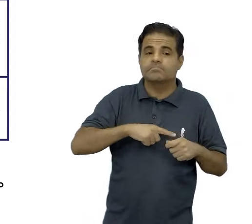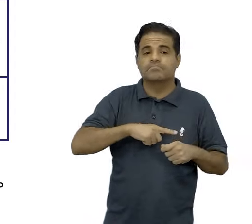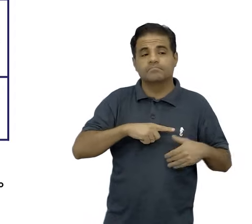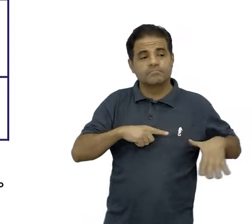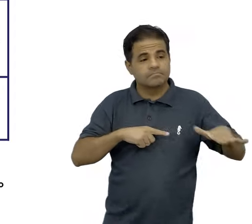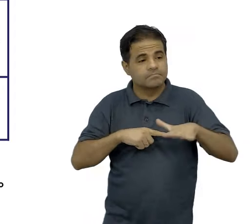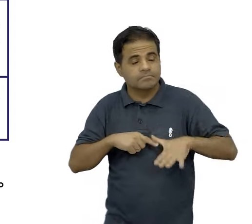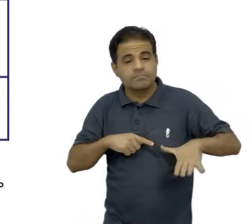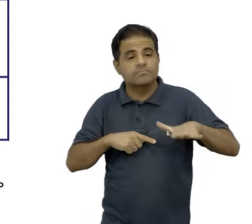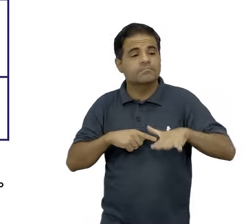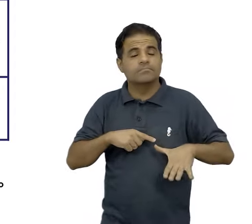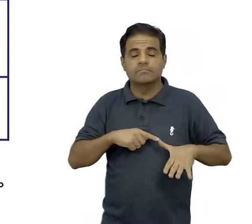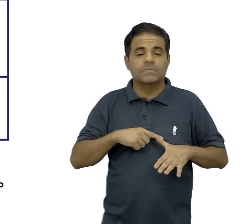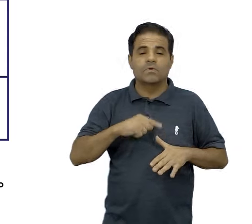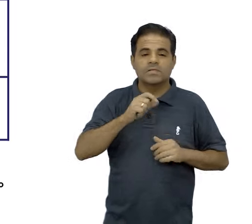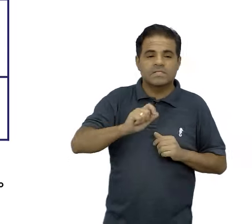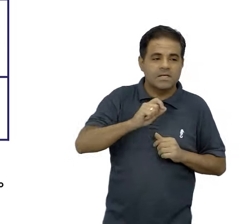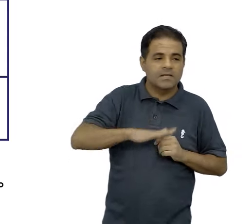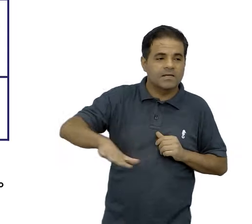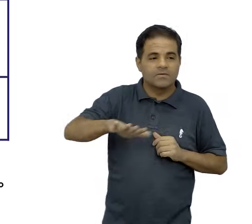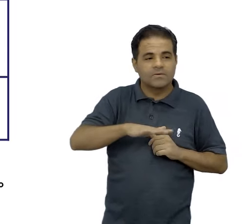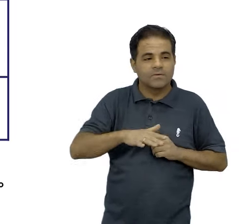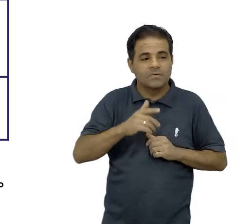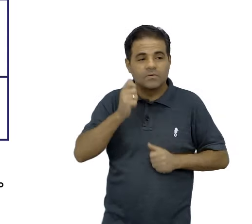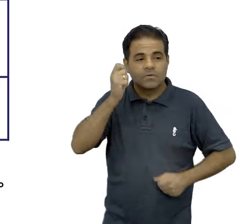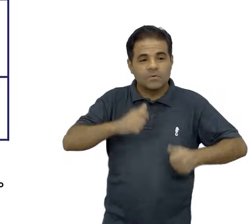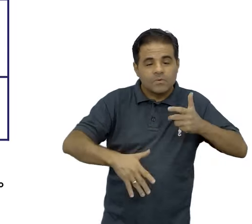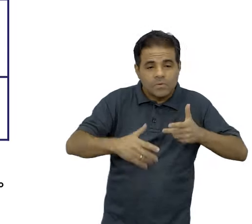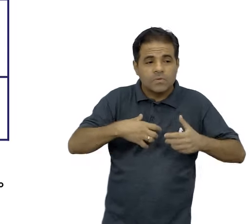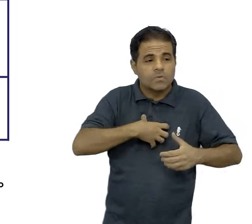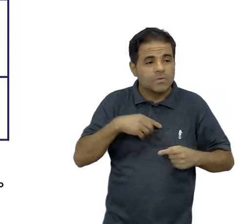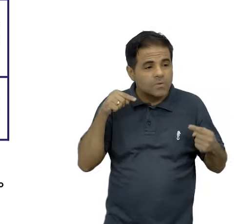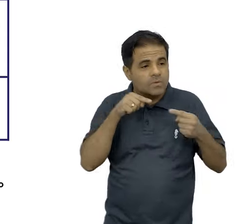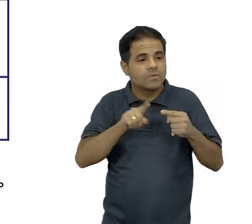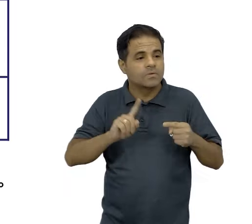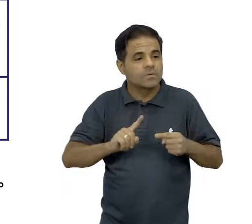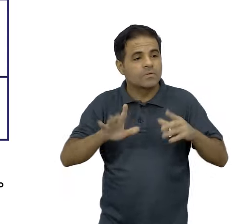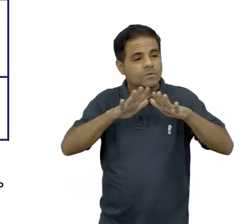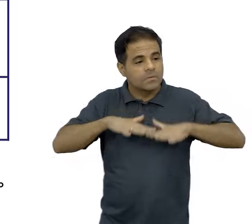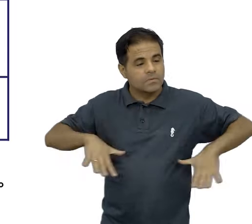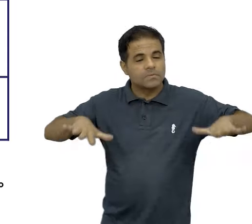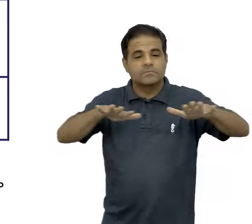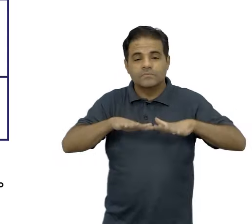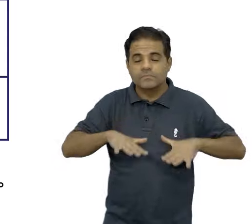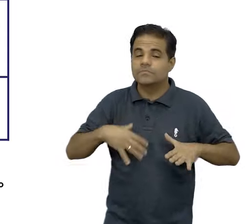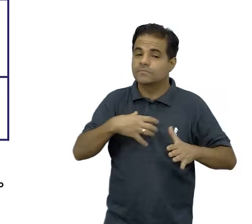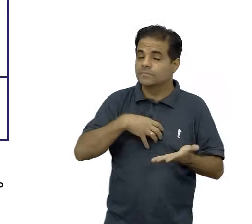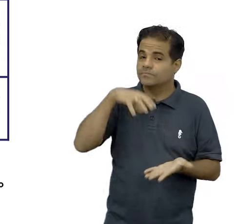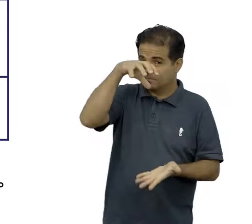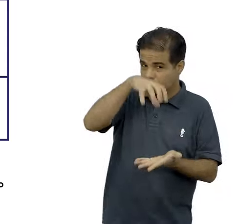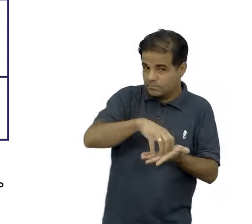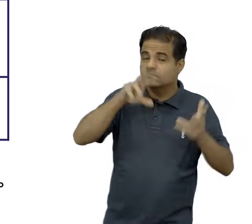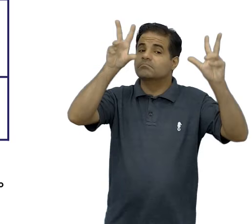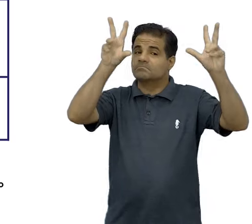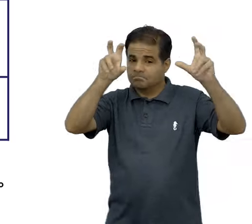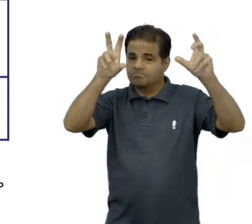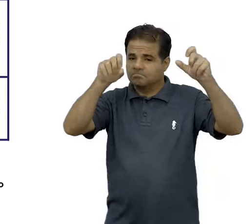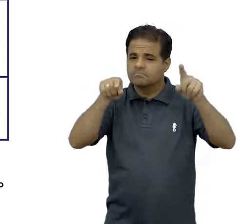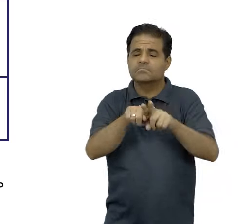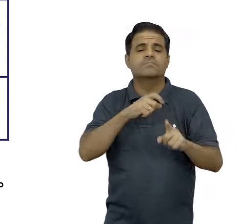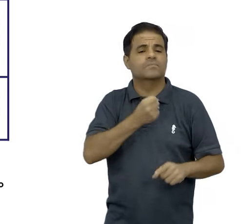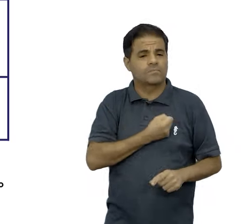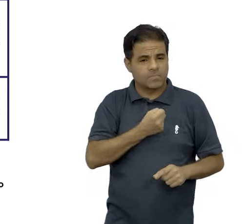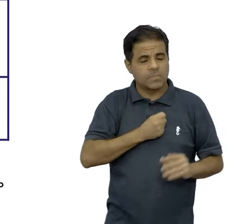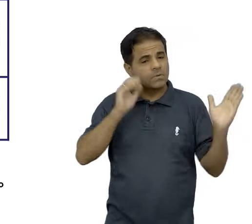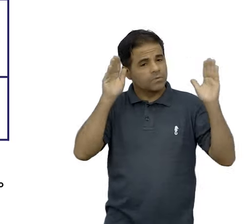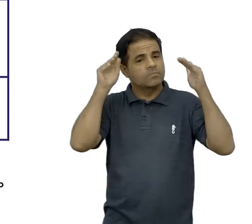desde que faça sentido para elas. Na aula 7, a unidade temática também é número,